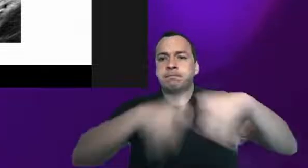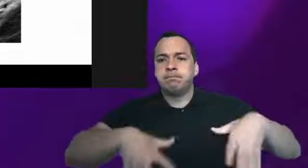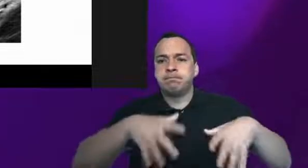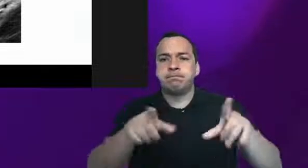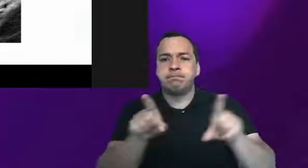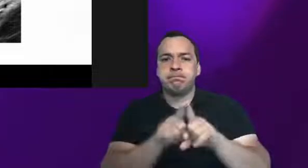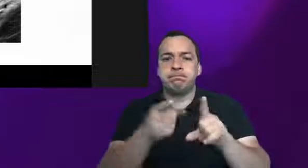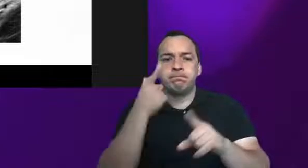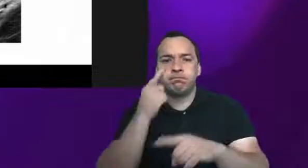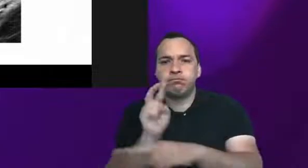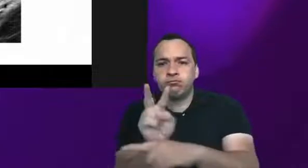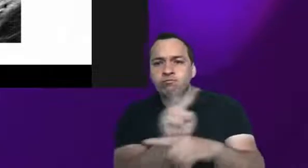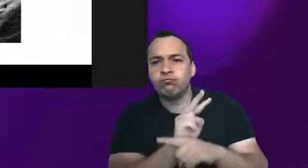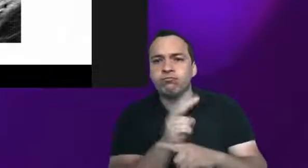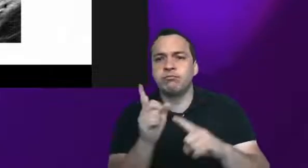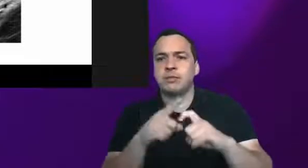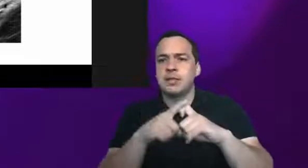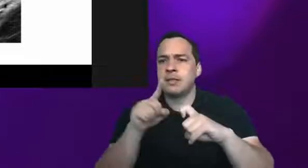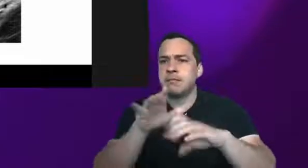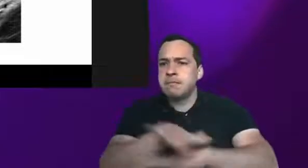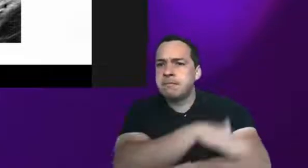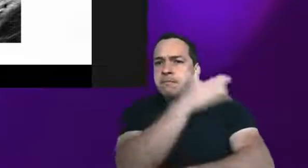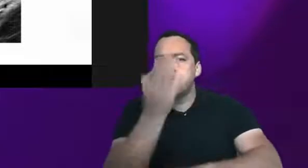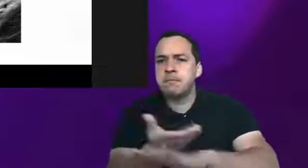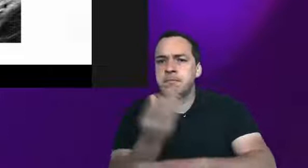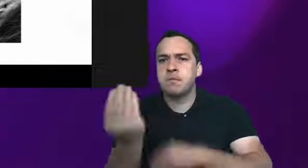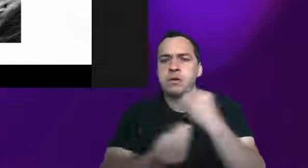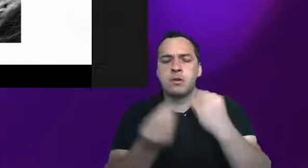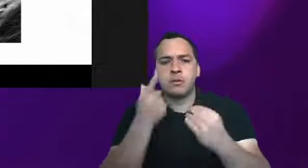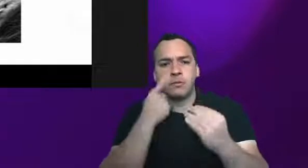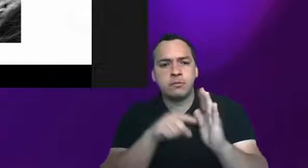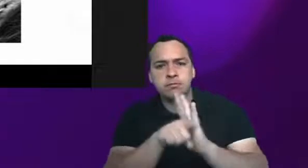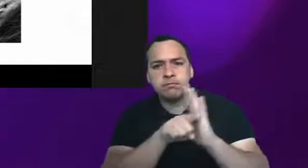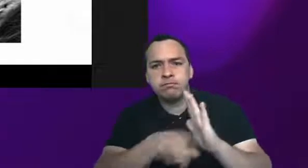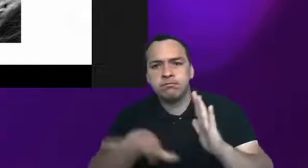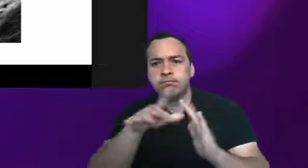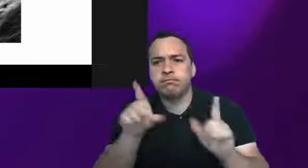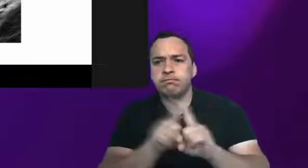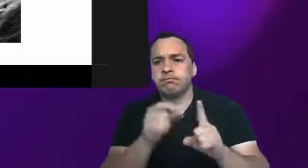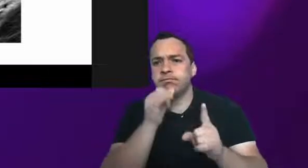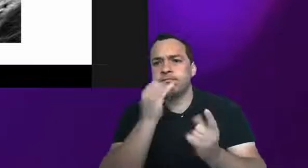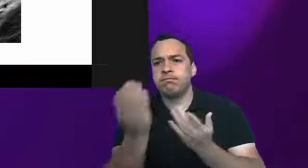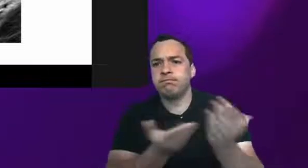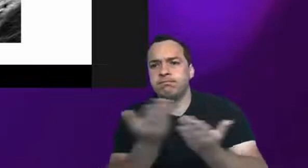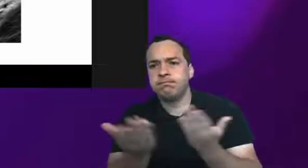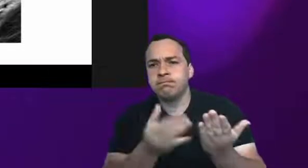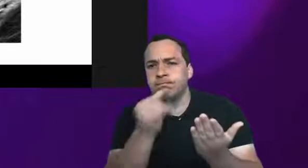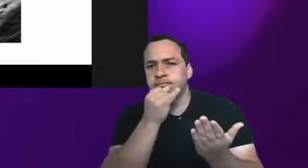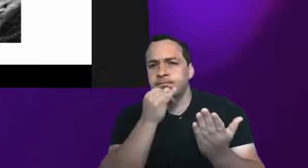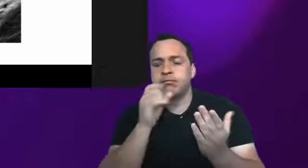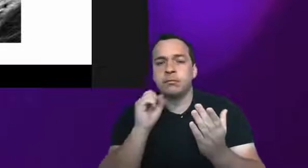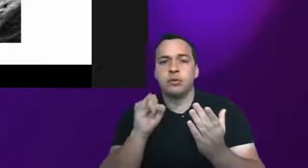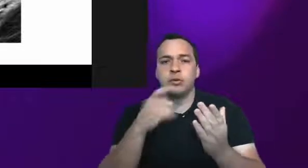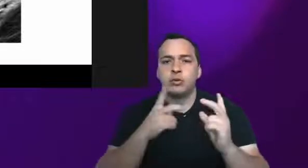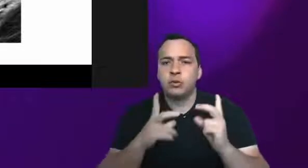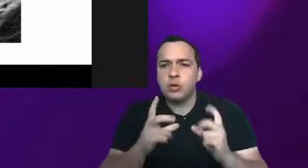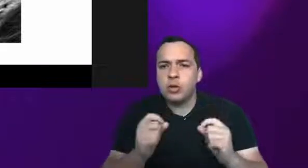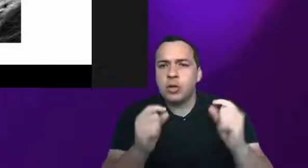tumoral grande nos dois sítios, e aqui o que fará sentido é começar por fazer quimioterapia e depois da indução da quimioterapia